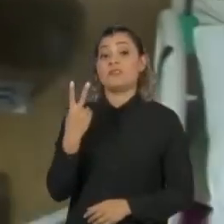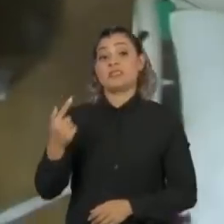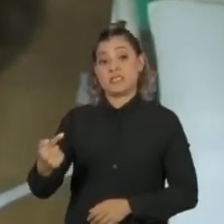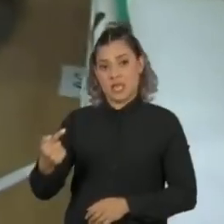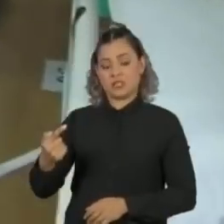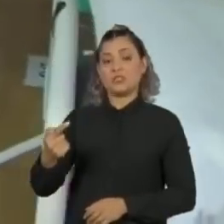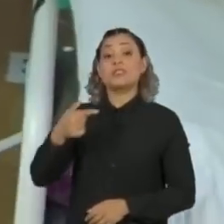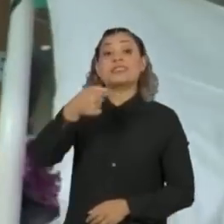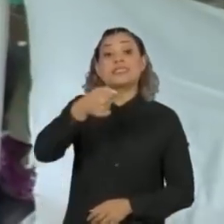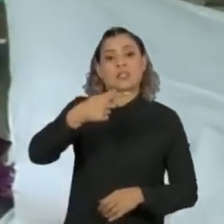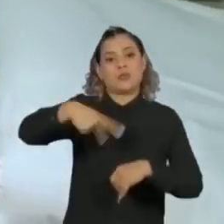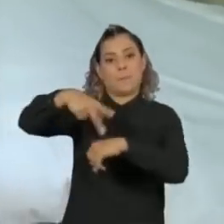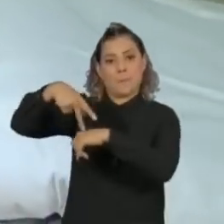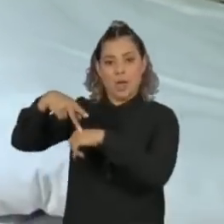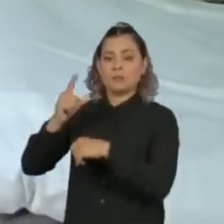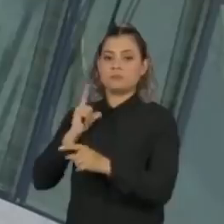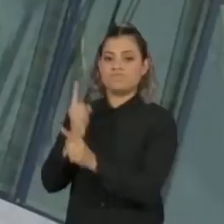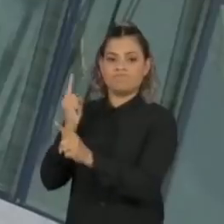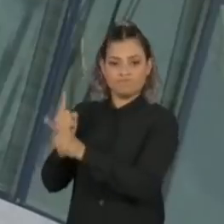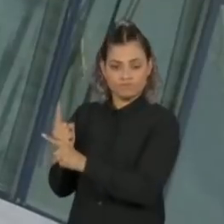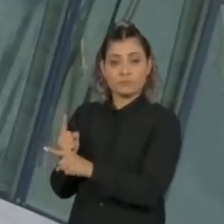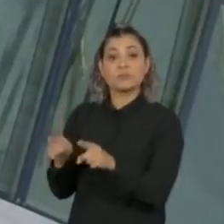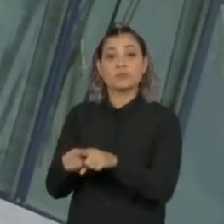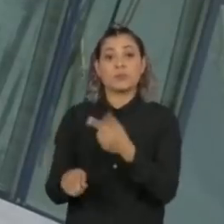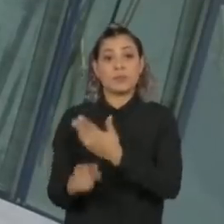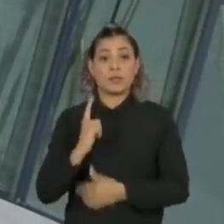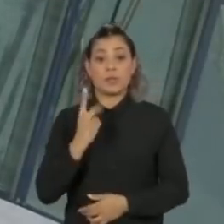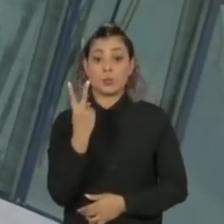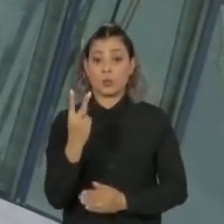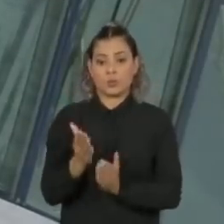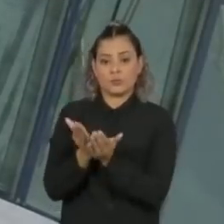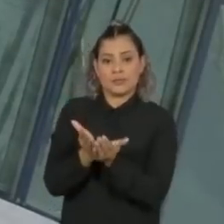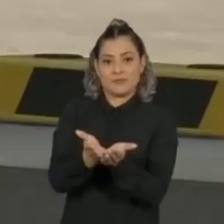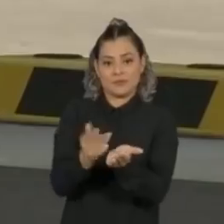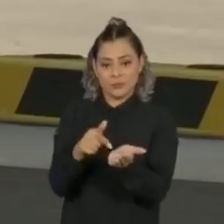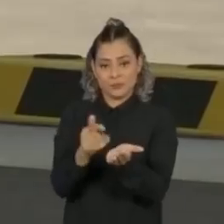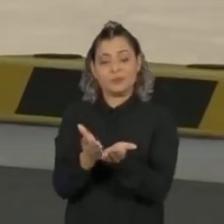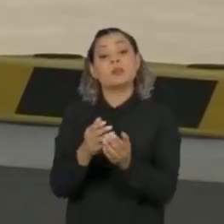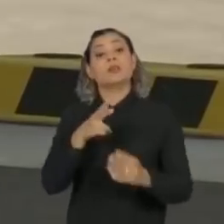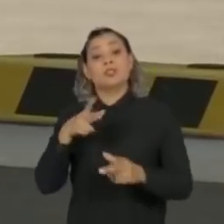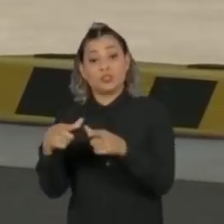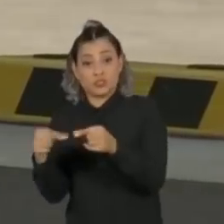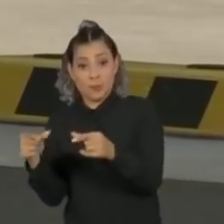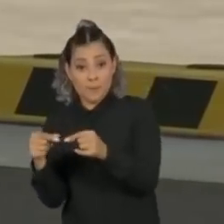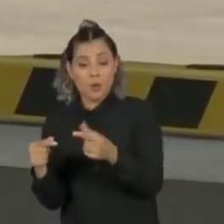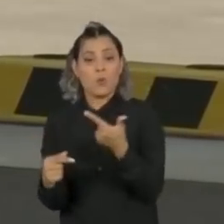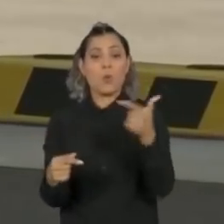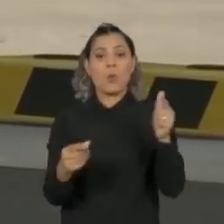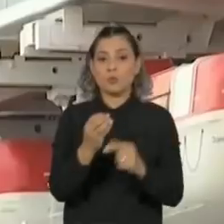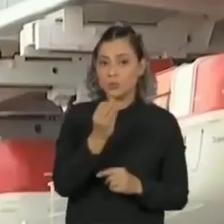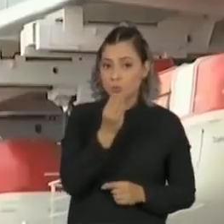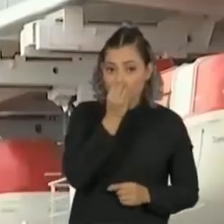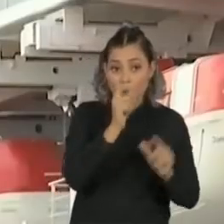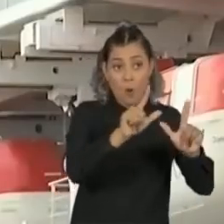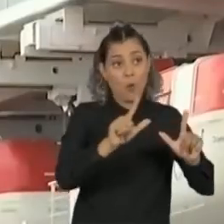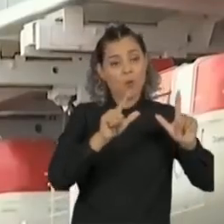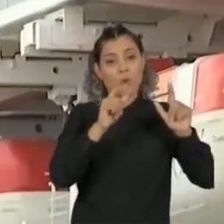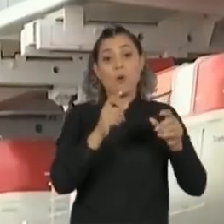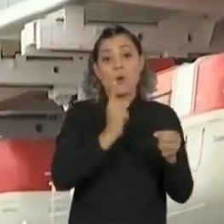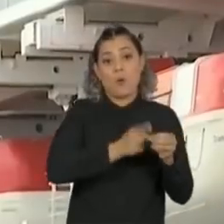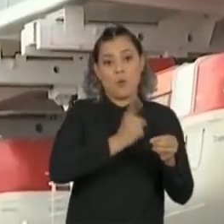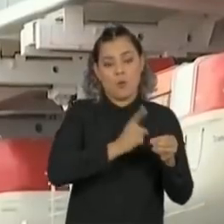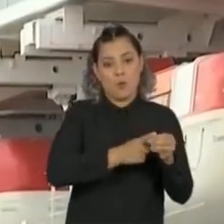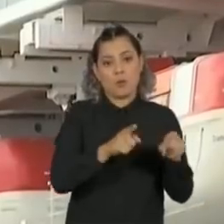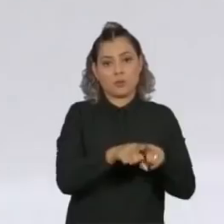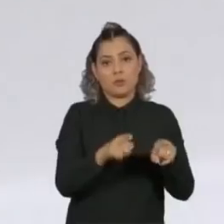em 7 países, inclusive em 2 navios de cruzeiro, um no Japão e outro em Hong Kong, onde há